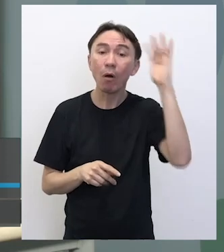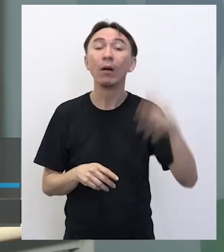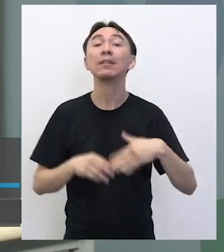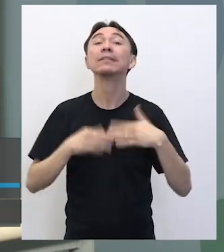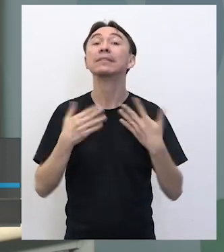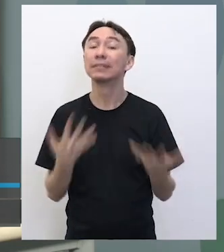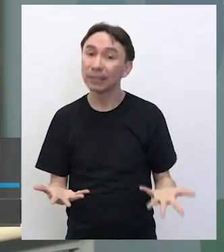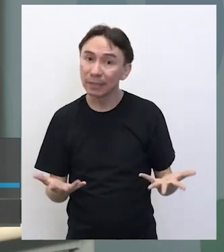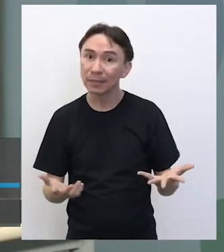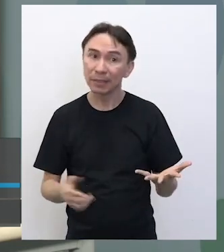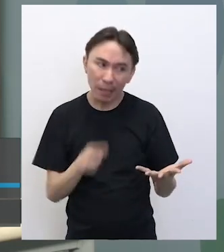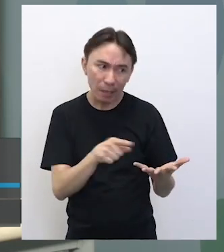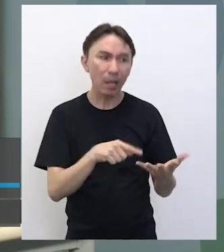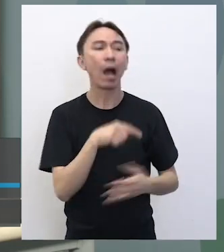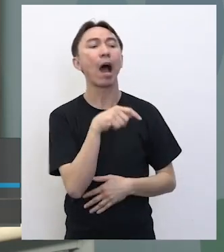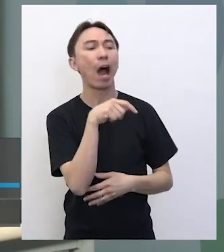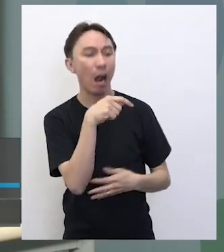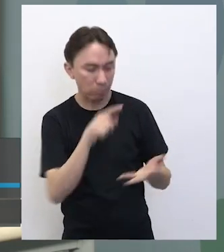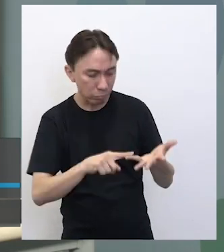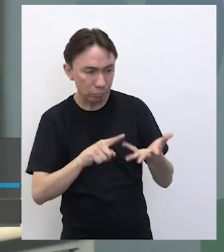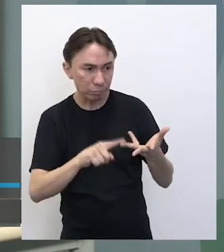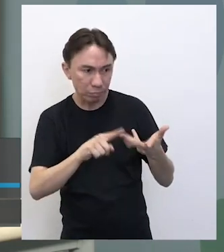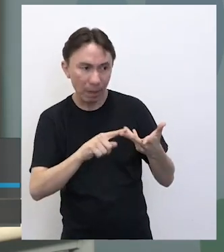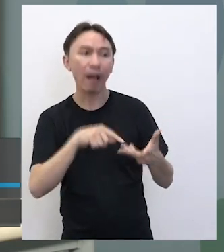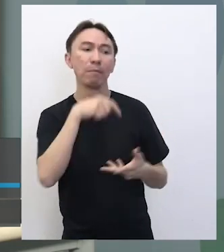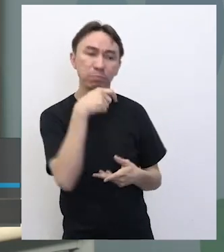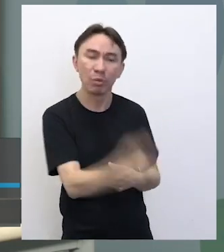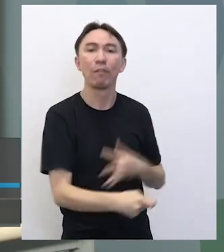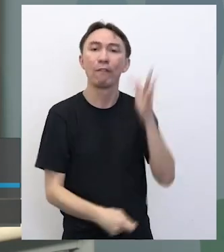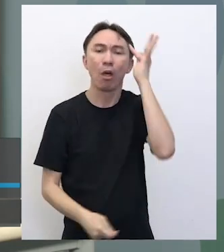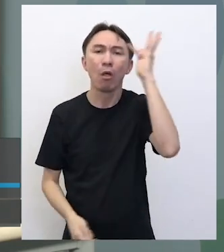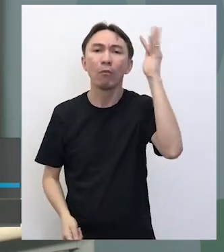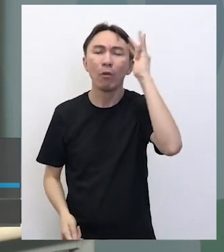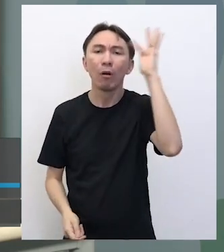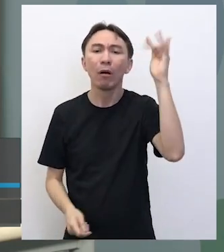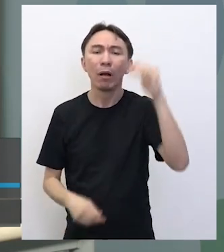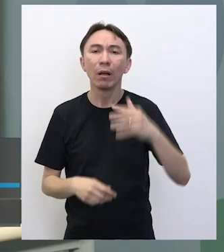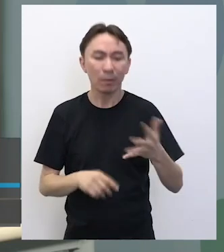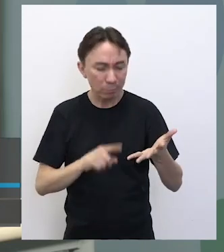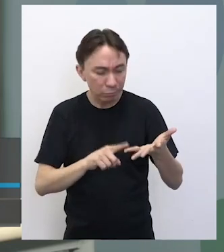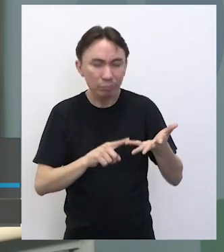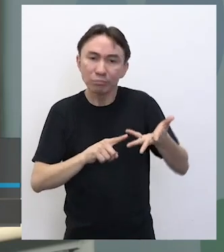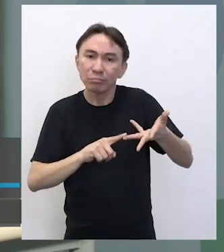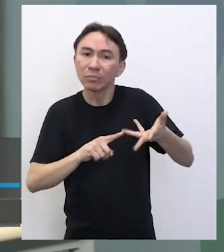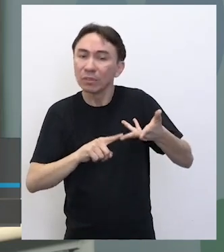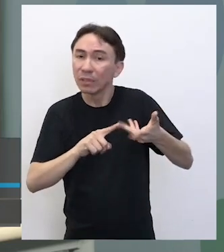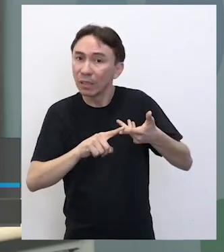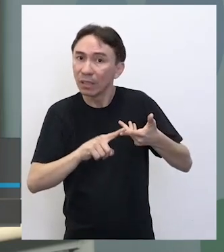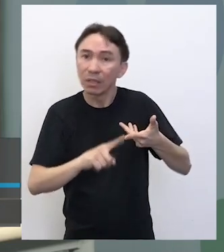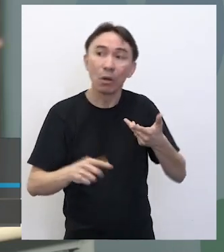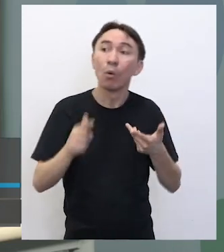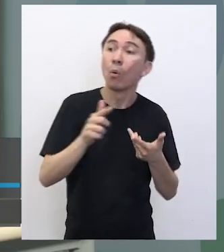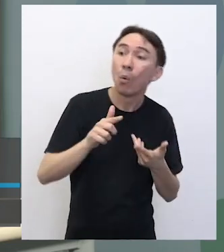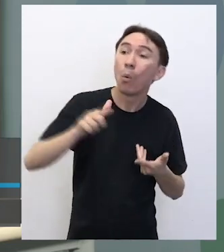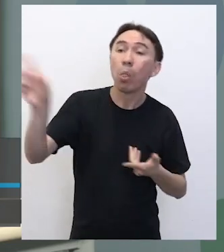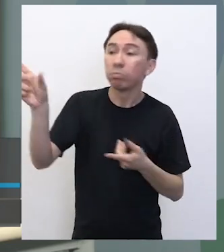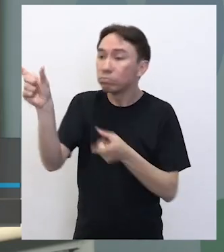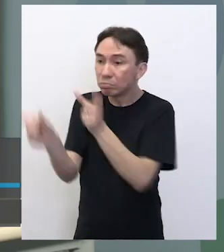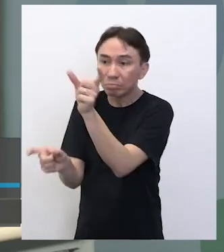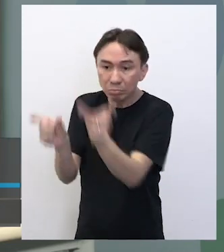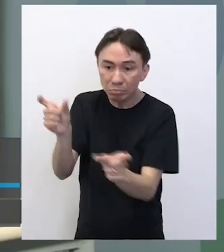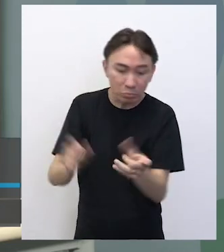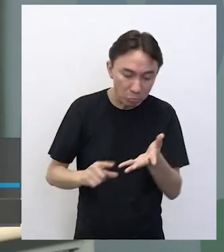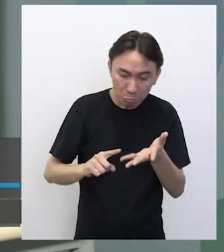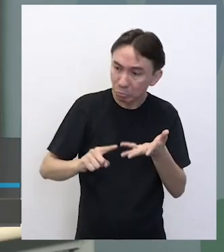que definem o que é um filósofo? E estas características, né, não são encontradas igualmente em